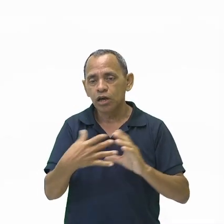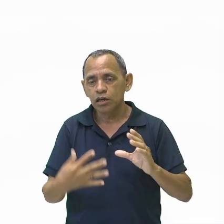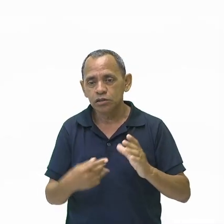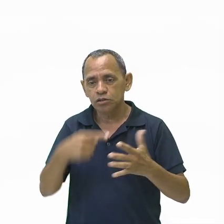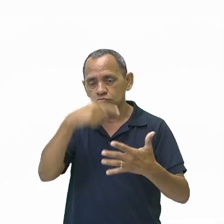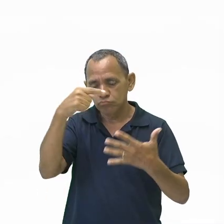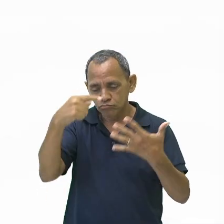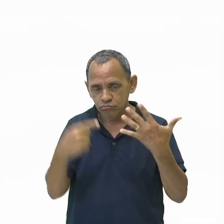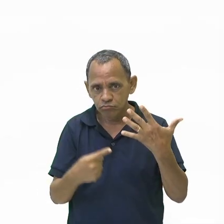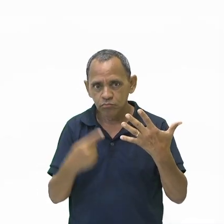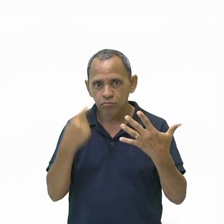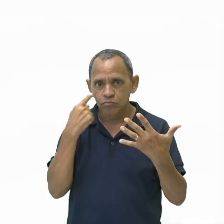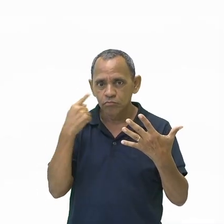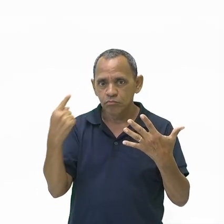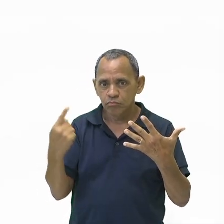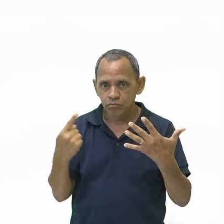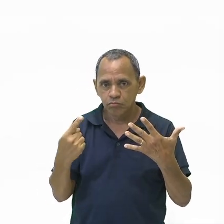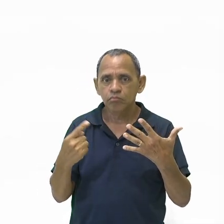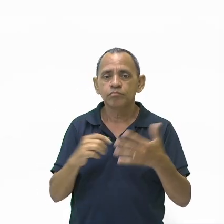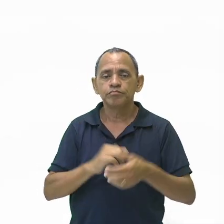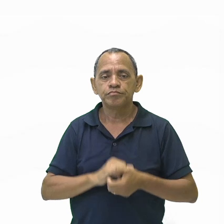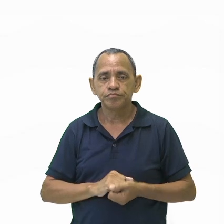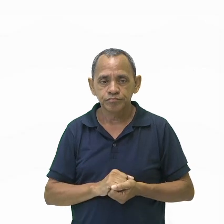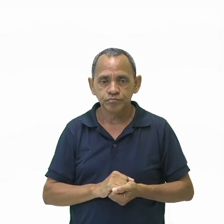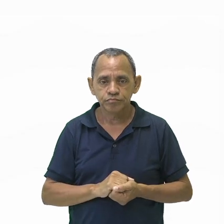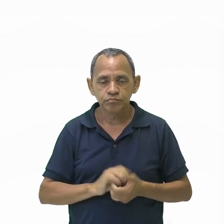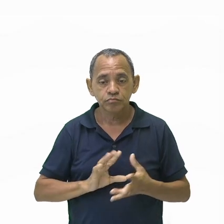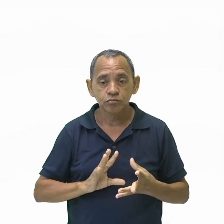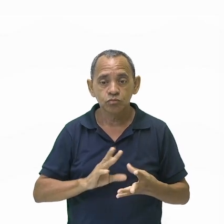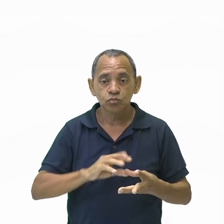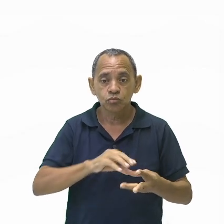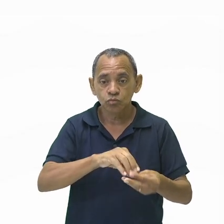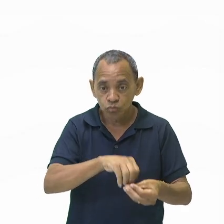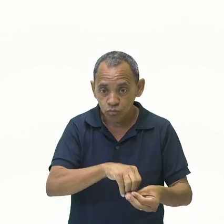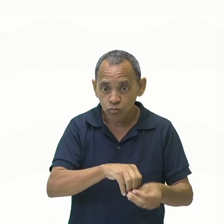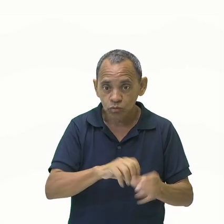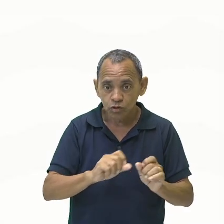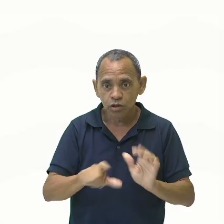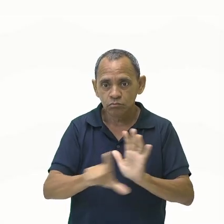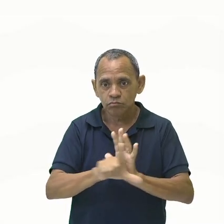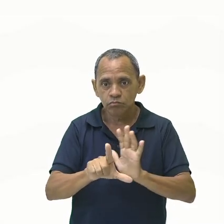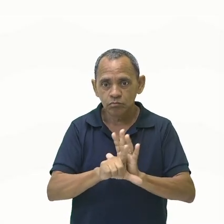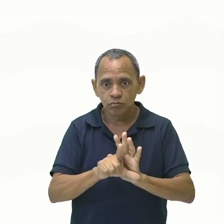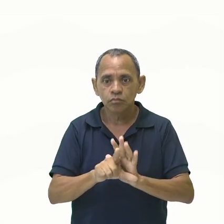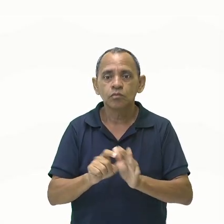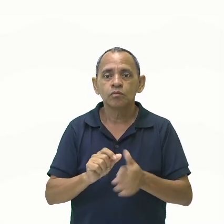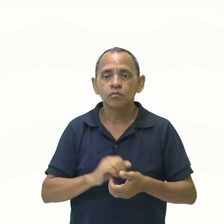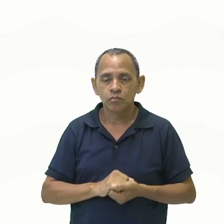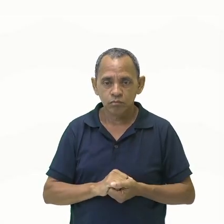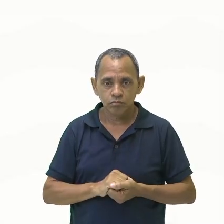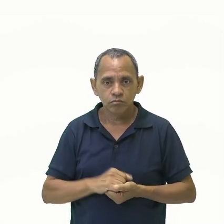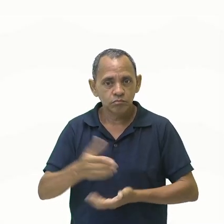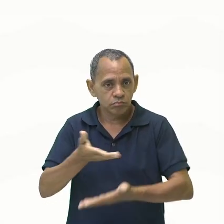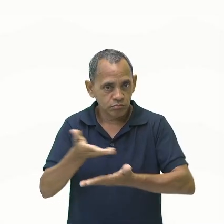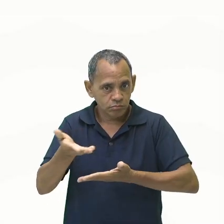Olha, a gente pode definir meio ambiente como sendo o conjunto de leis, influência e interações de ordem